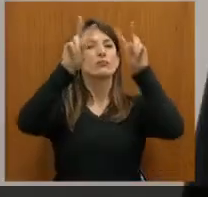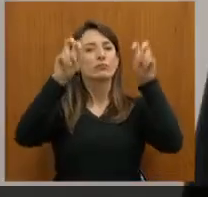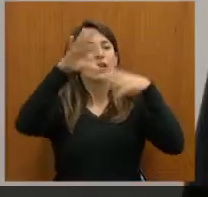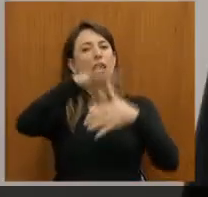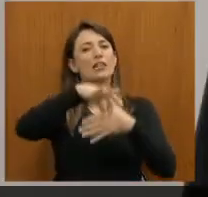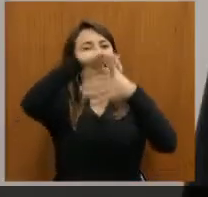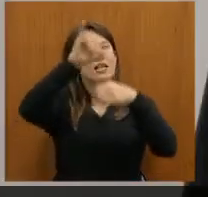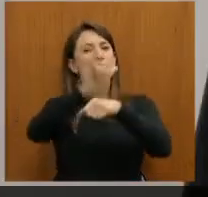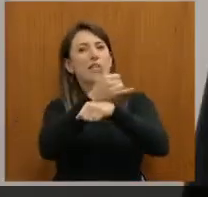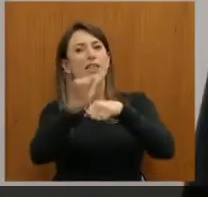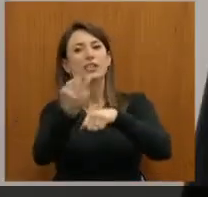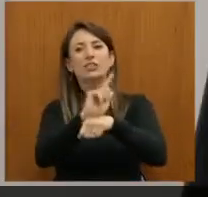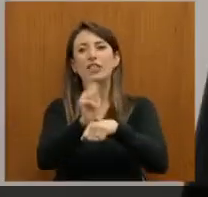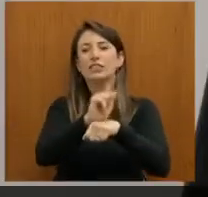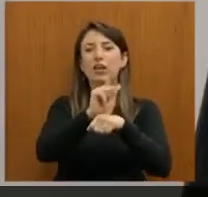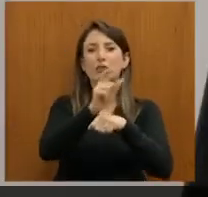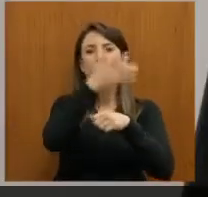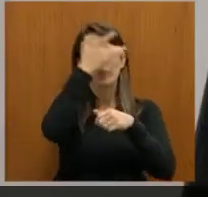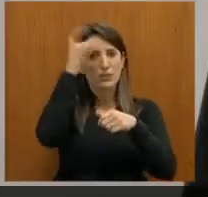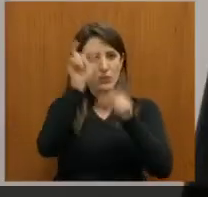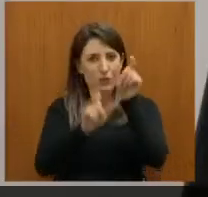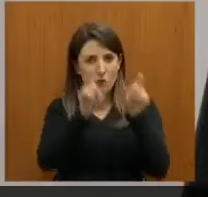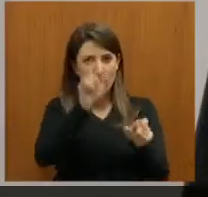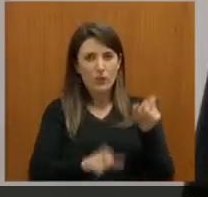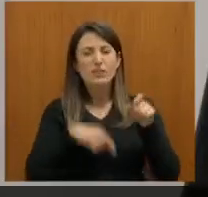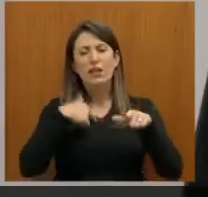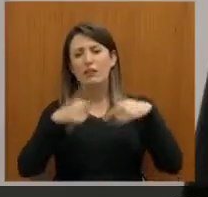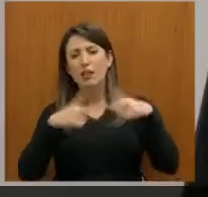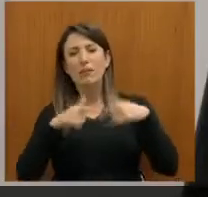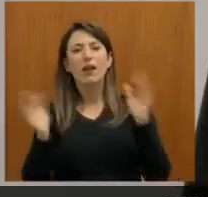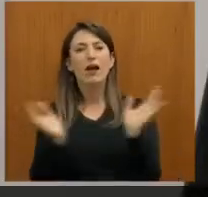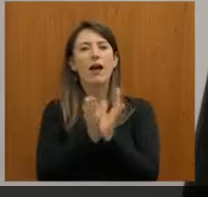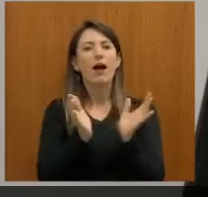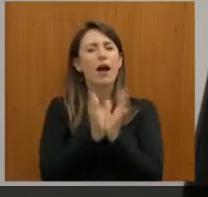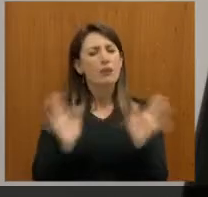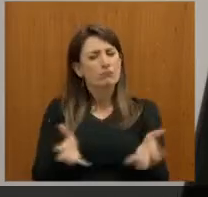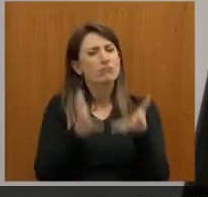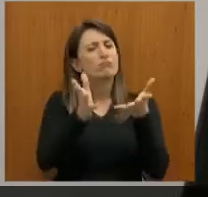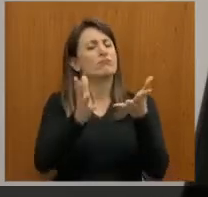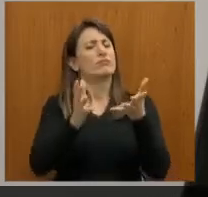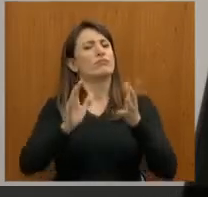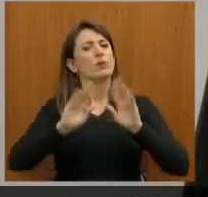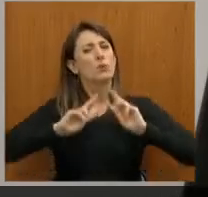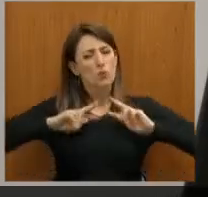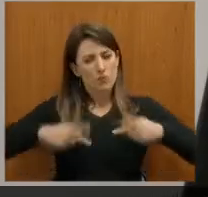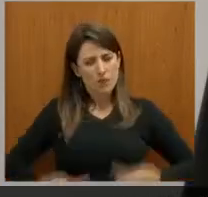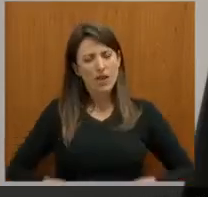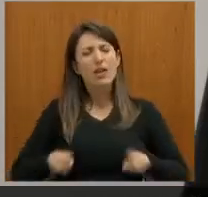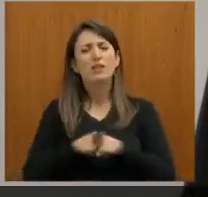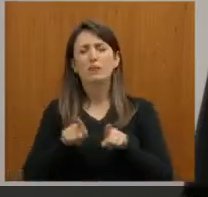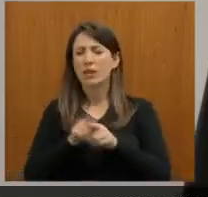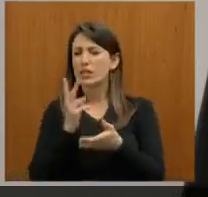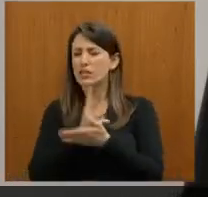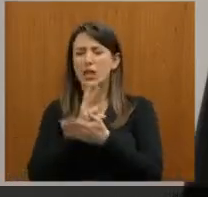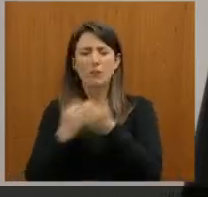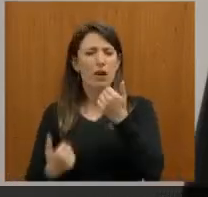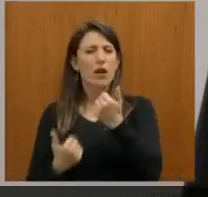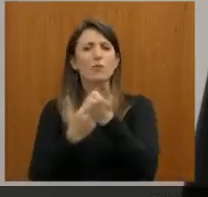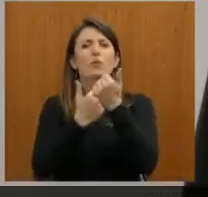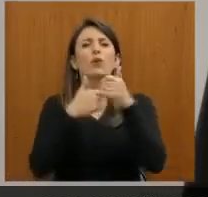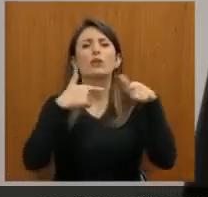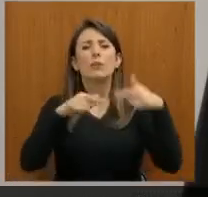pessoas atua na área da promoção humana no município Defensores de trabalhos voluntários e causas sociais